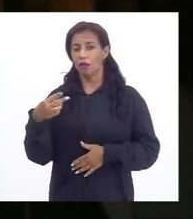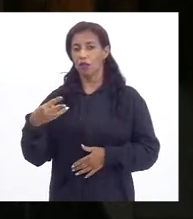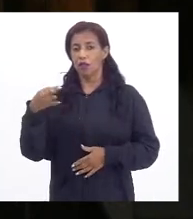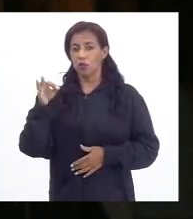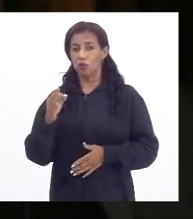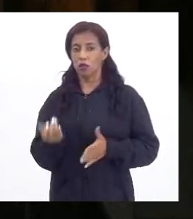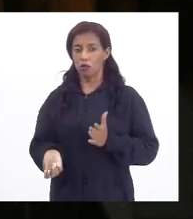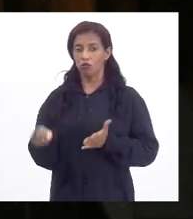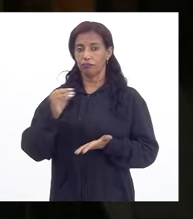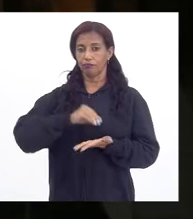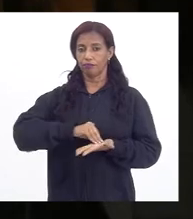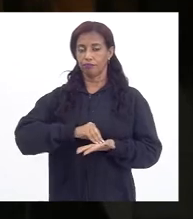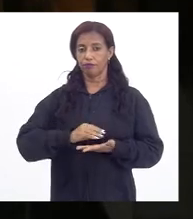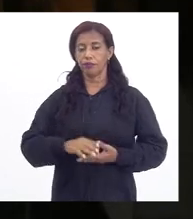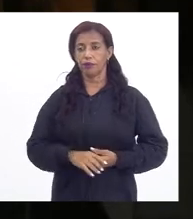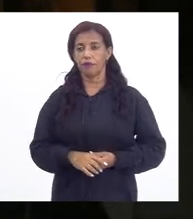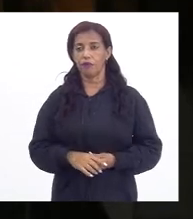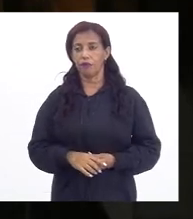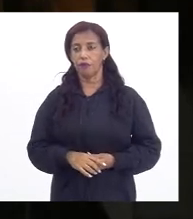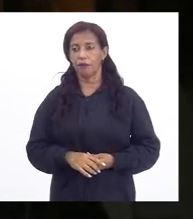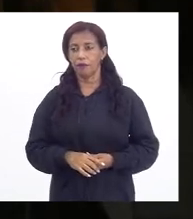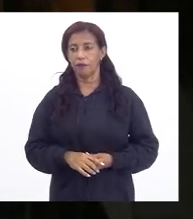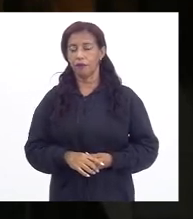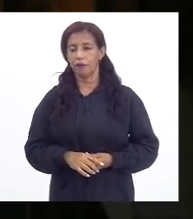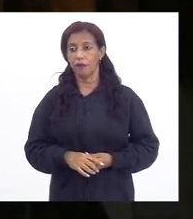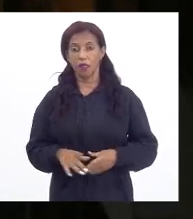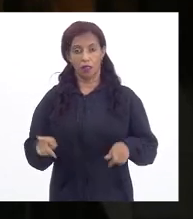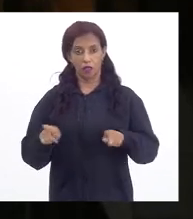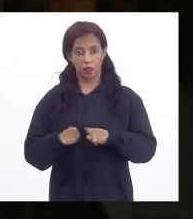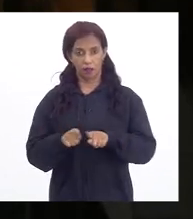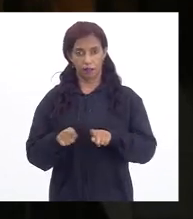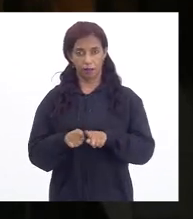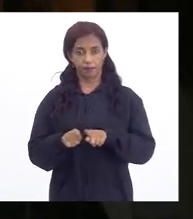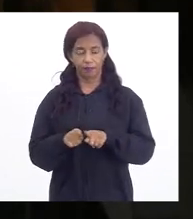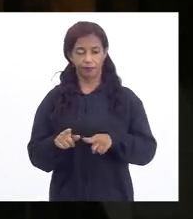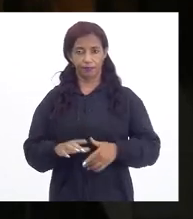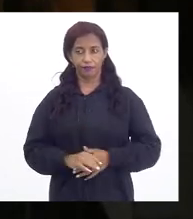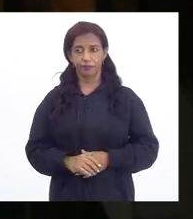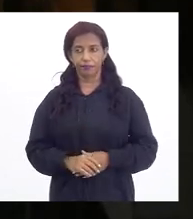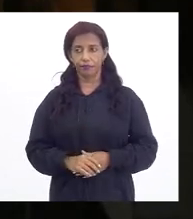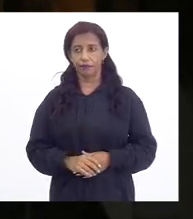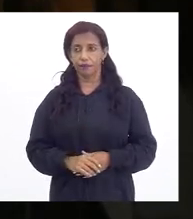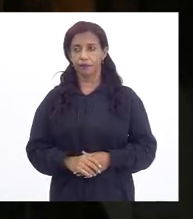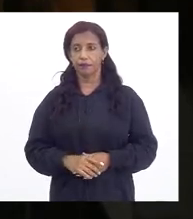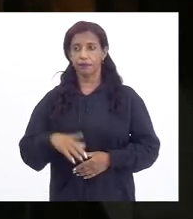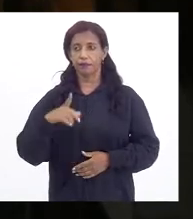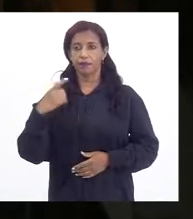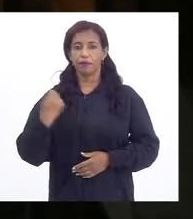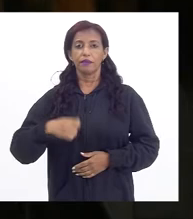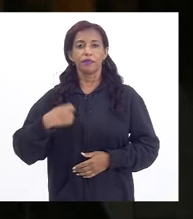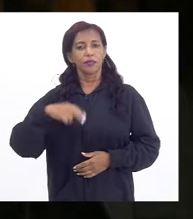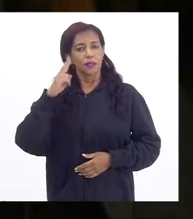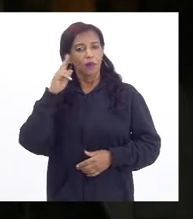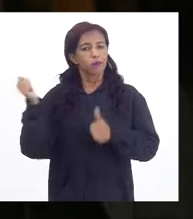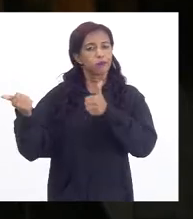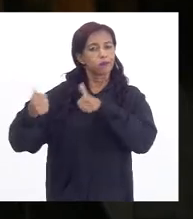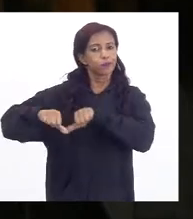de reposição. E também a gente tem que verificar